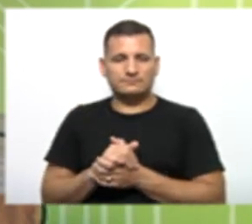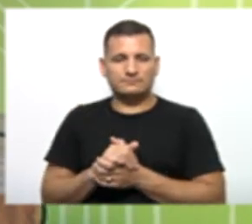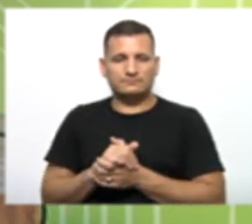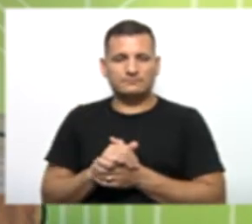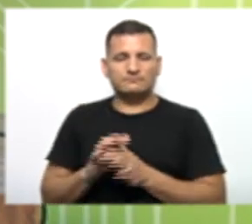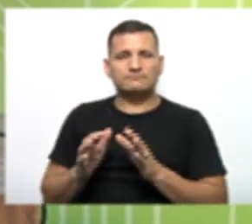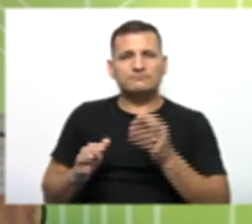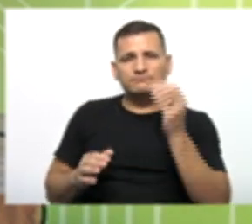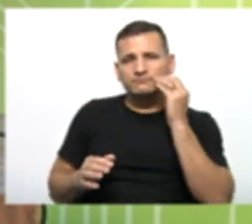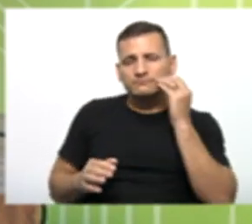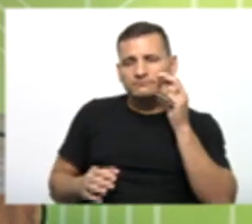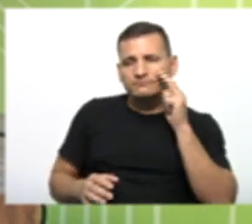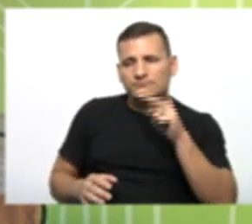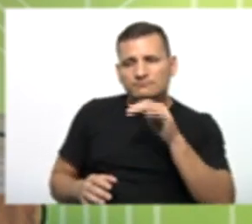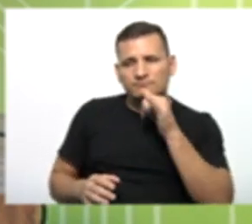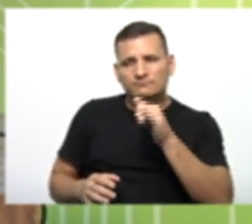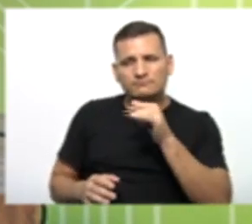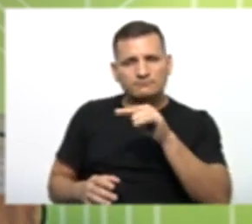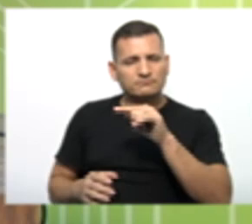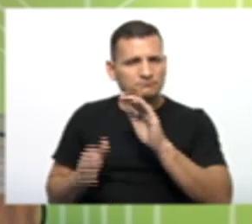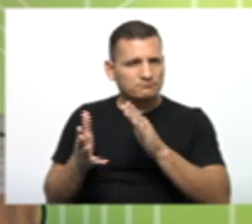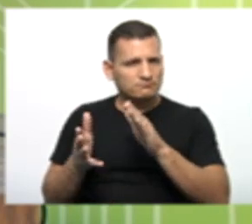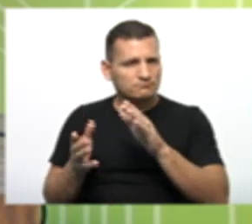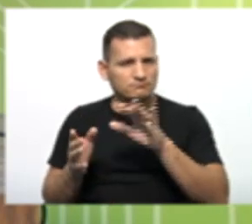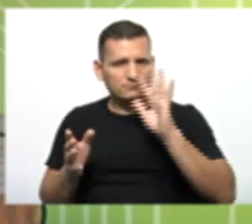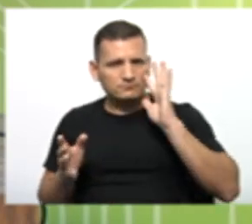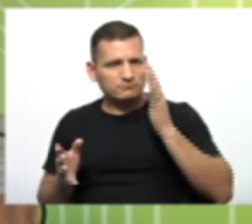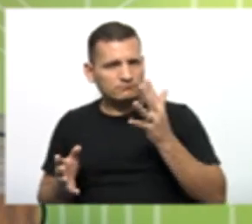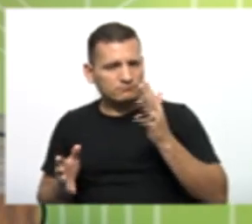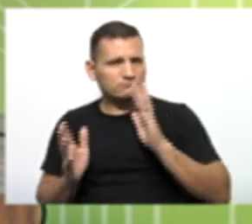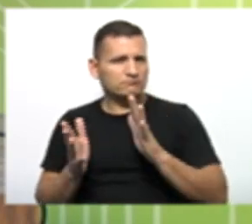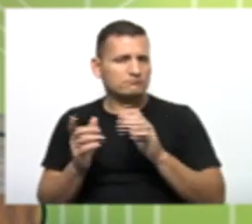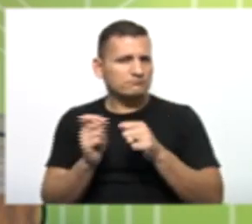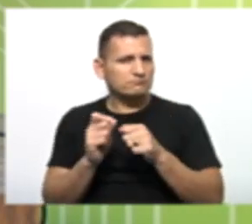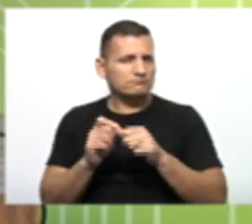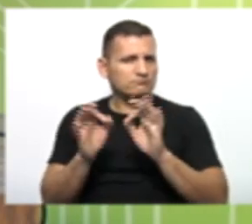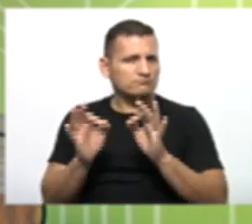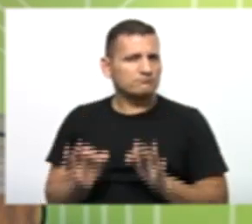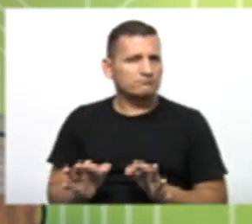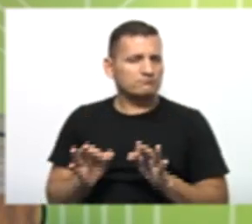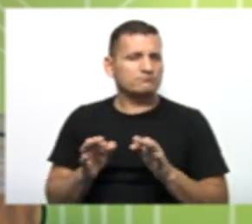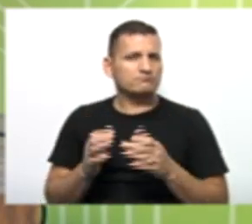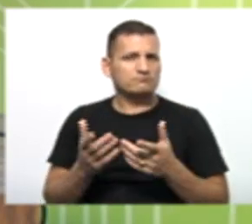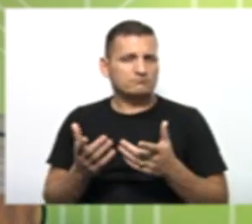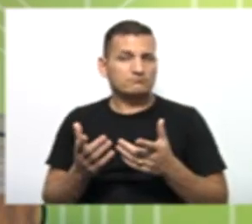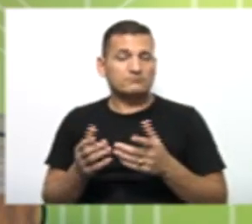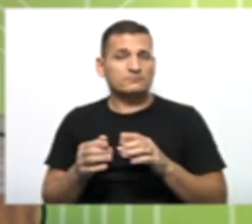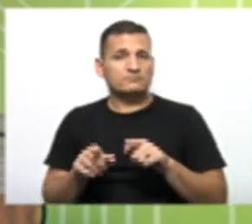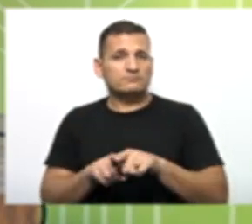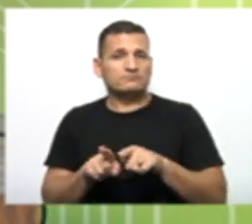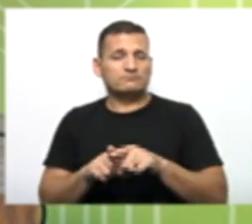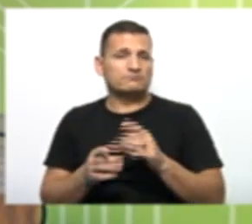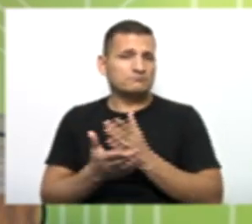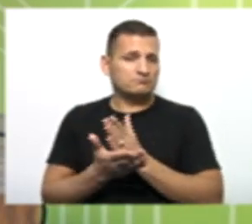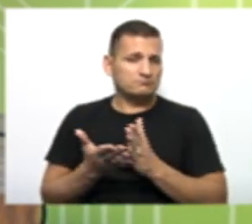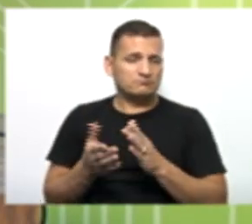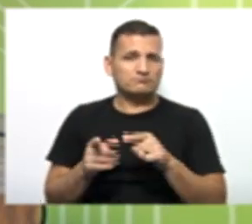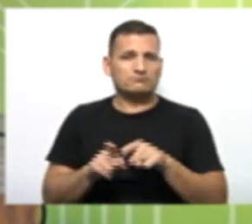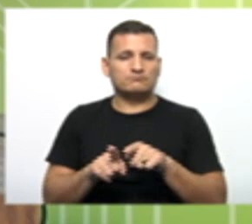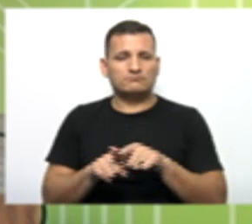essas ações, se essas ações mitigatórias realmente estavam sendo implantadas. Assim como também algumas ações mitigatórias